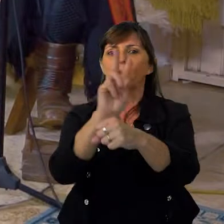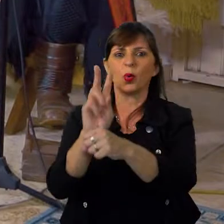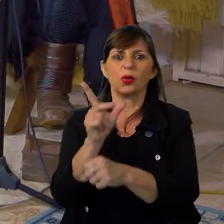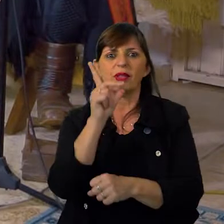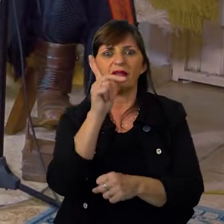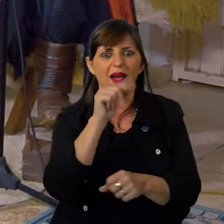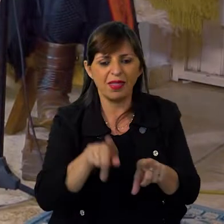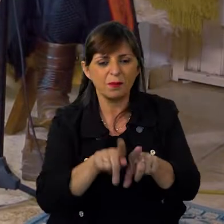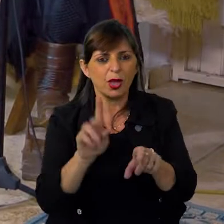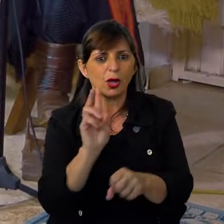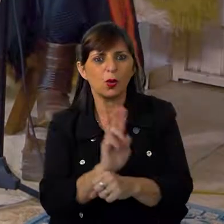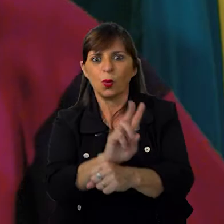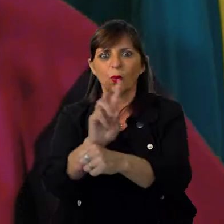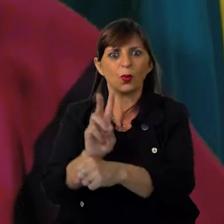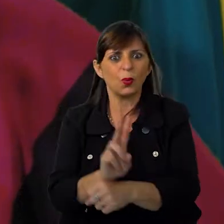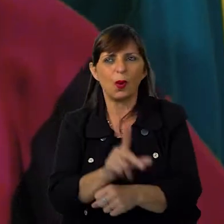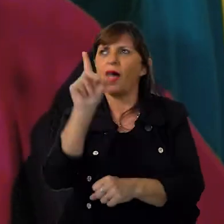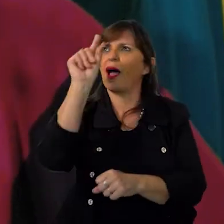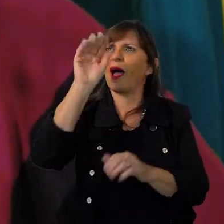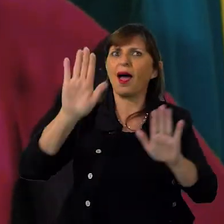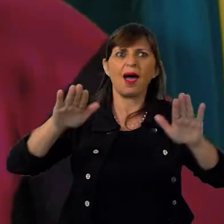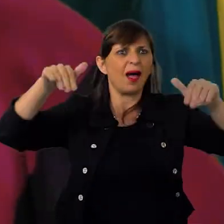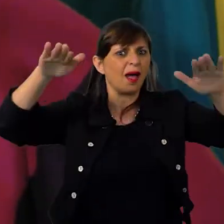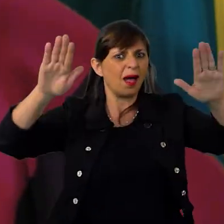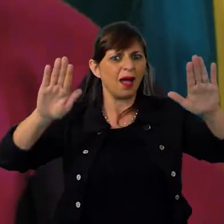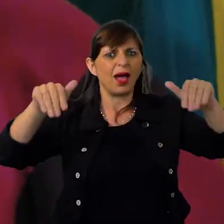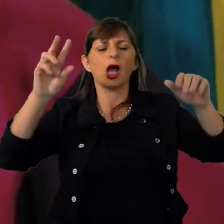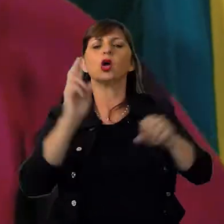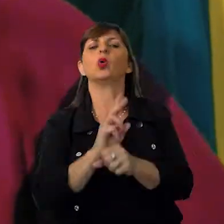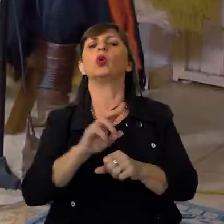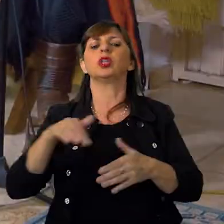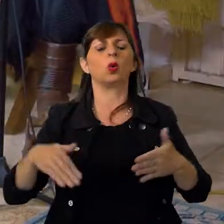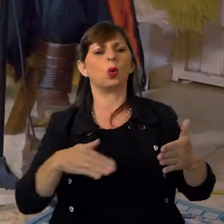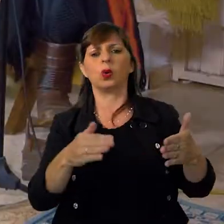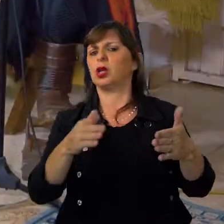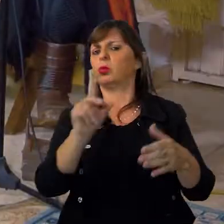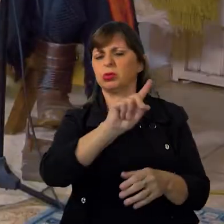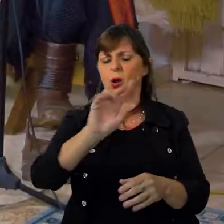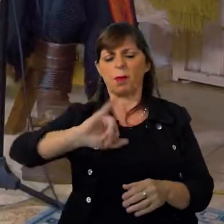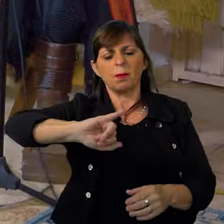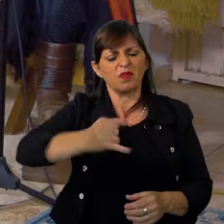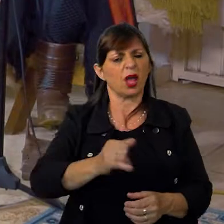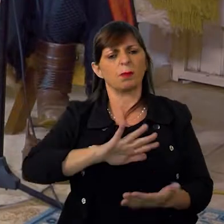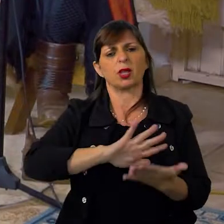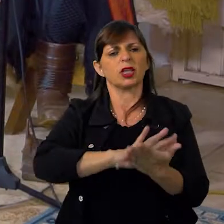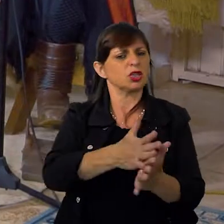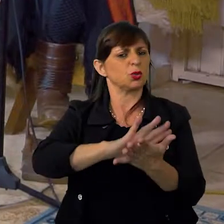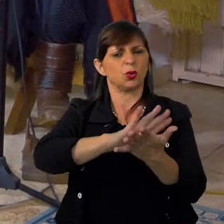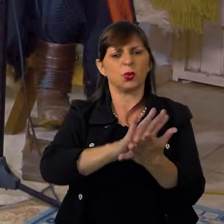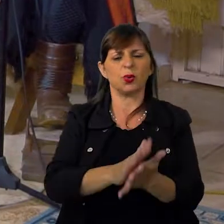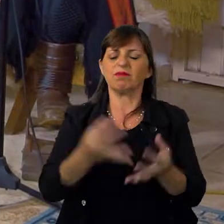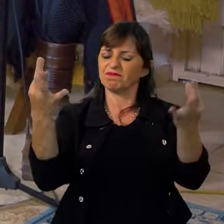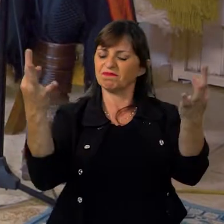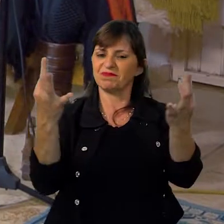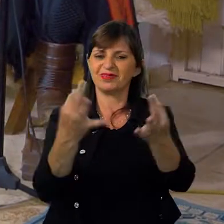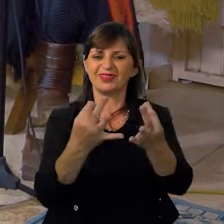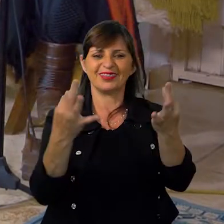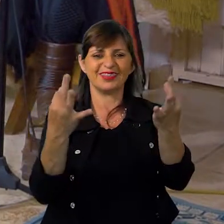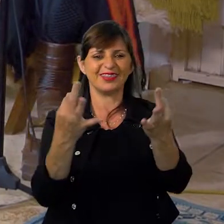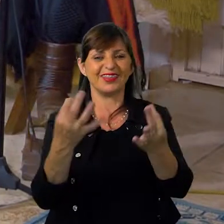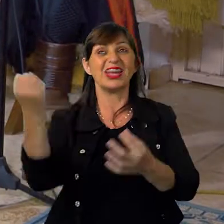eu passarinho hein Cleonice pretensão bebês icarais perna